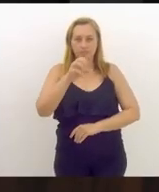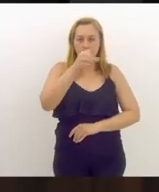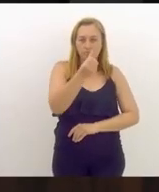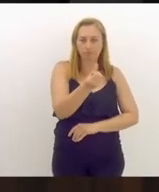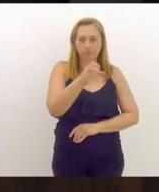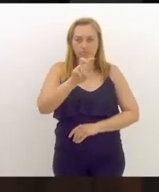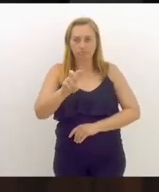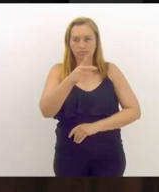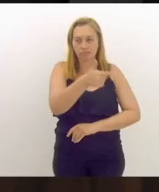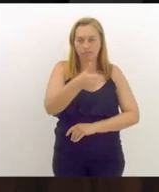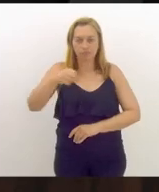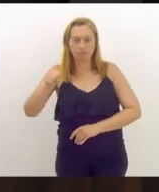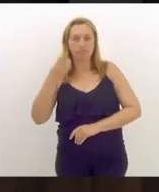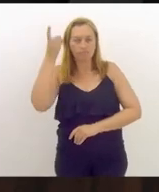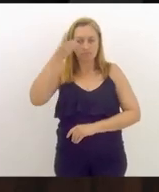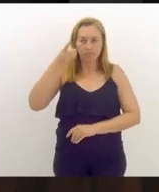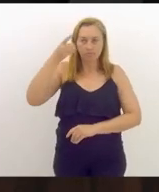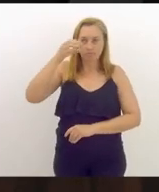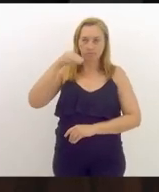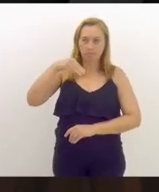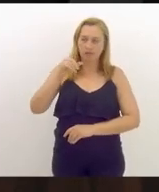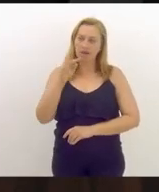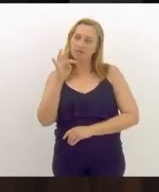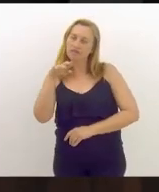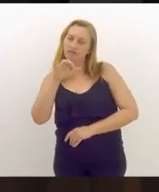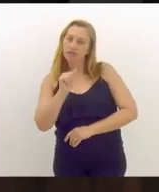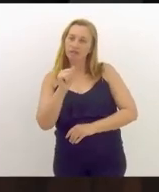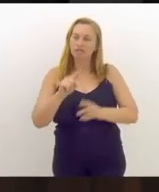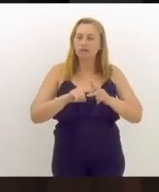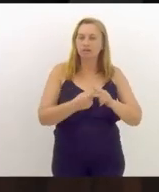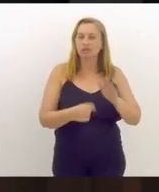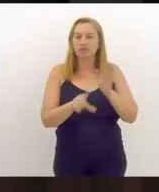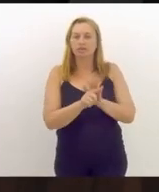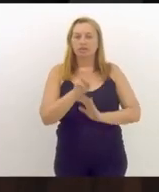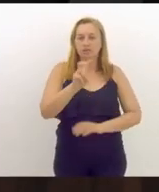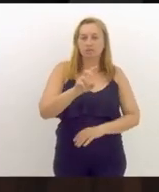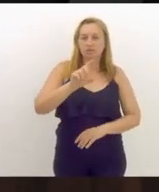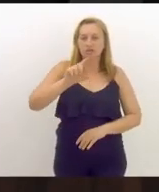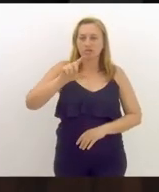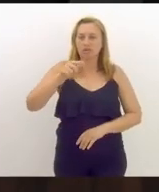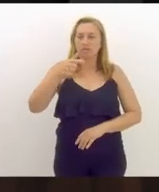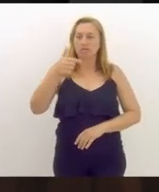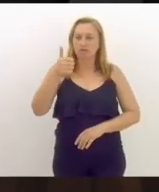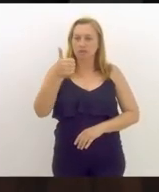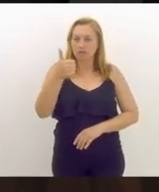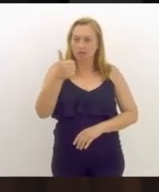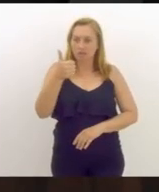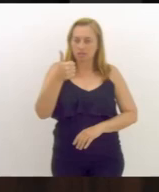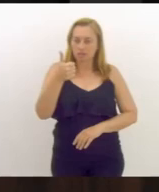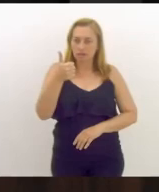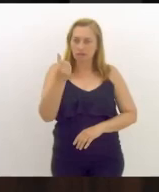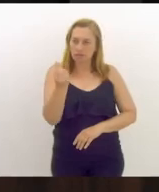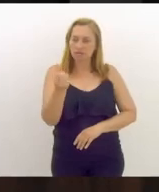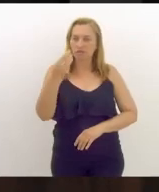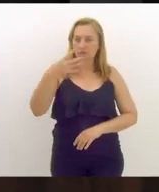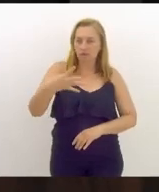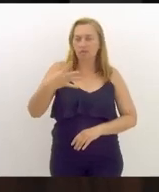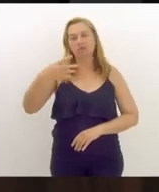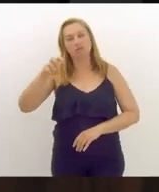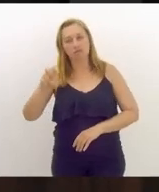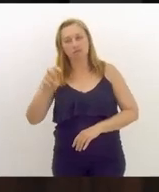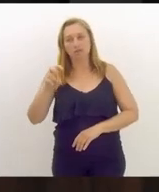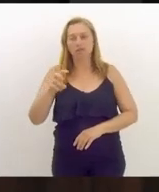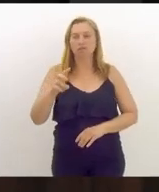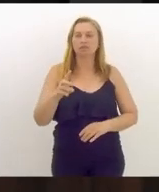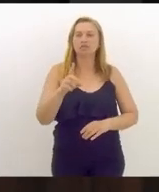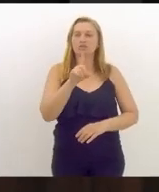de autoria Deputado Samuel Malafaia que altera a lei 5.645 de 6 de janeiro de 2010 incluindo no calendário Oficial do Estado